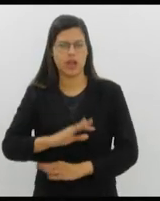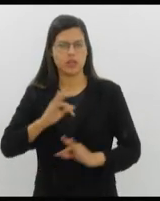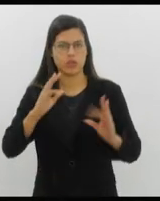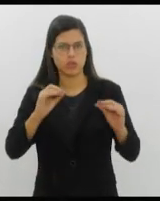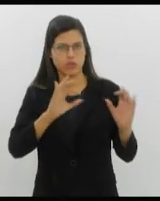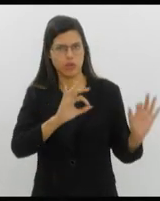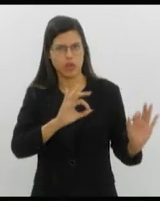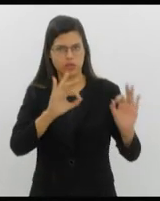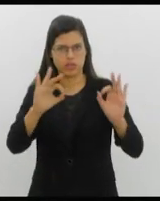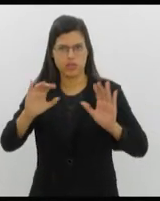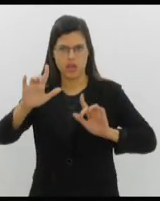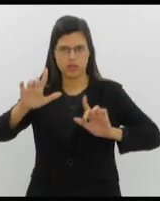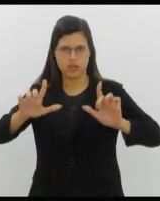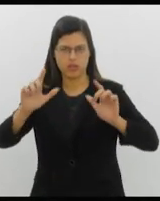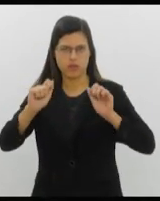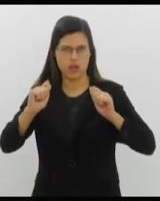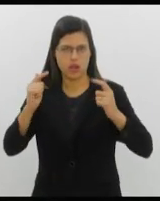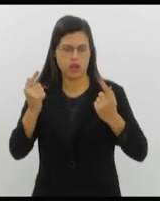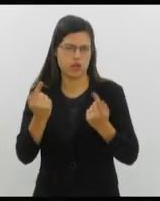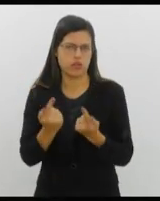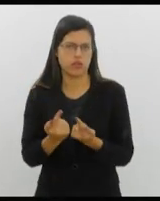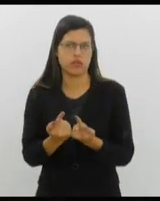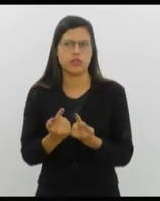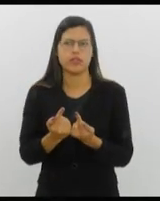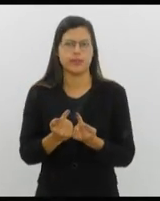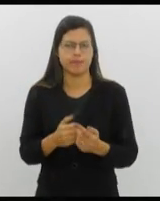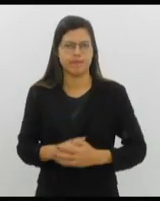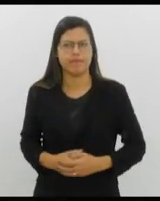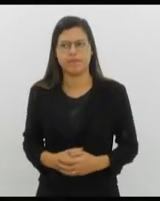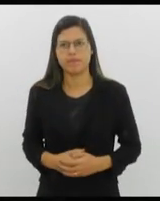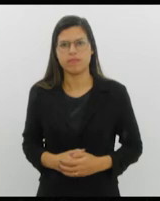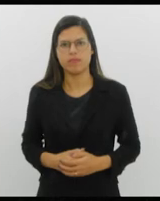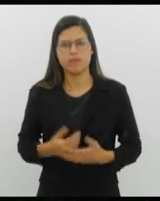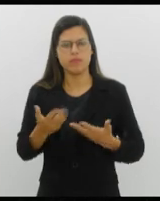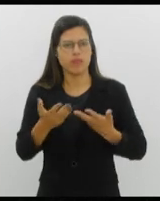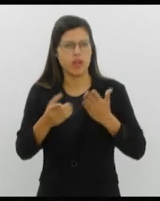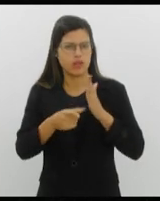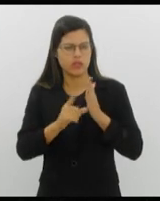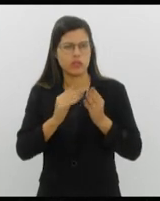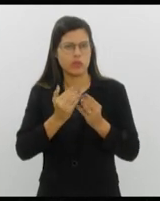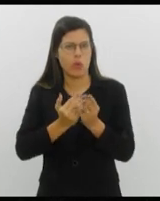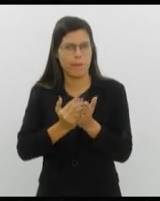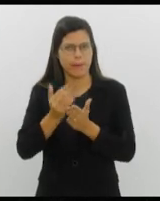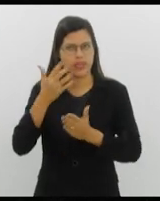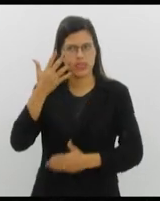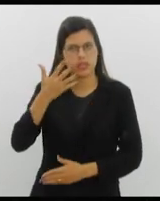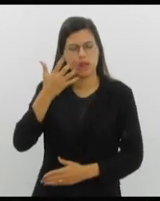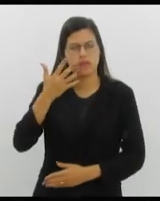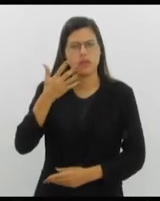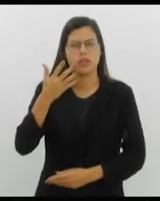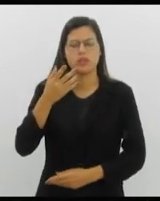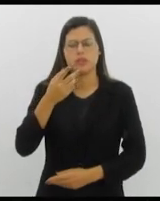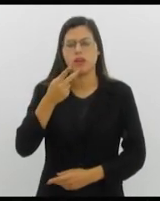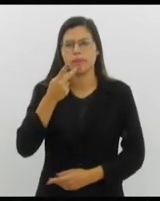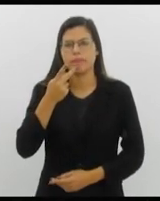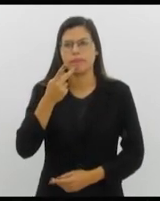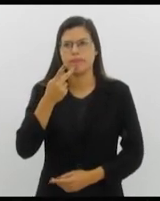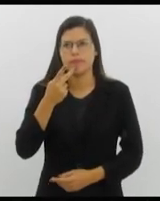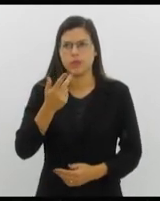assistem pela TV Alerge. Quero, antes de começar a minha fala, mais uma vez